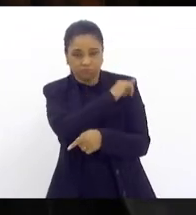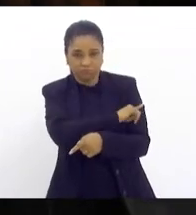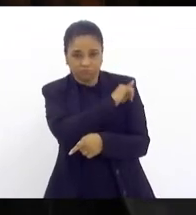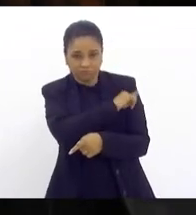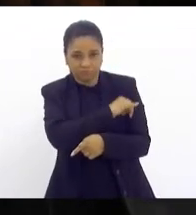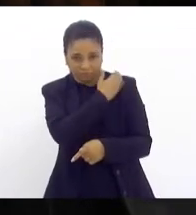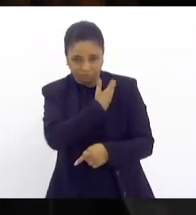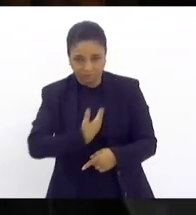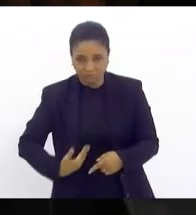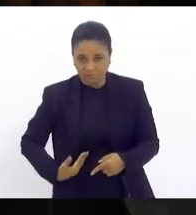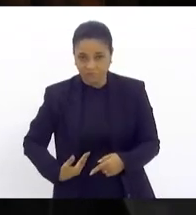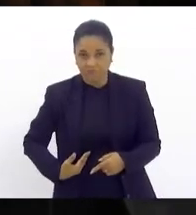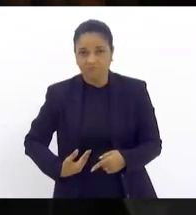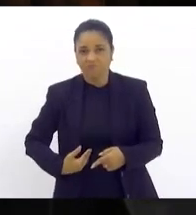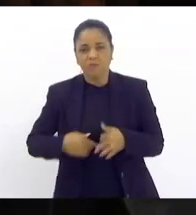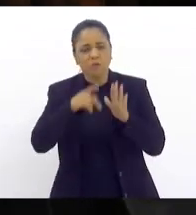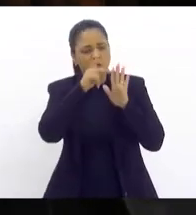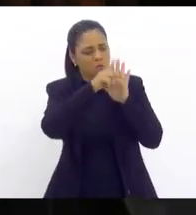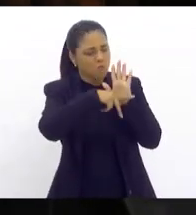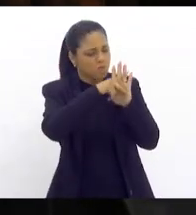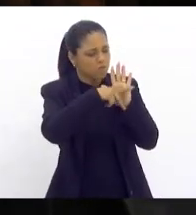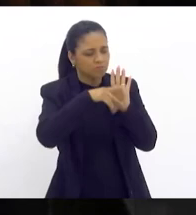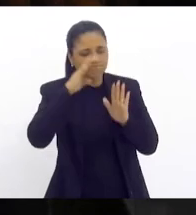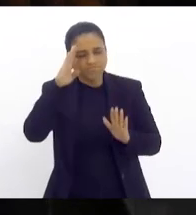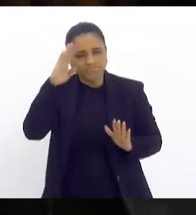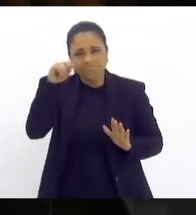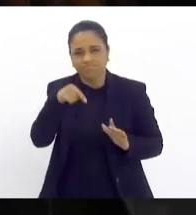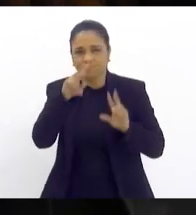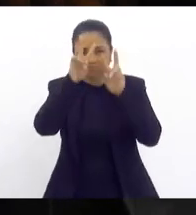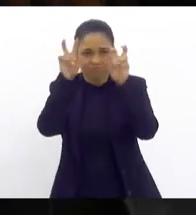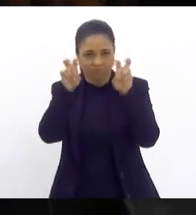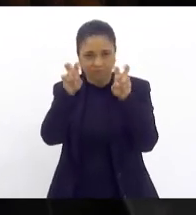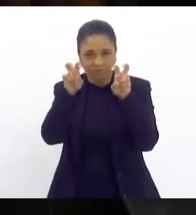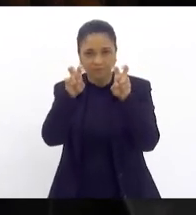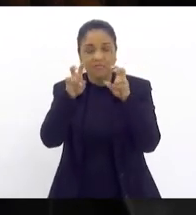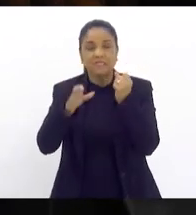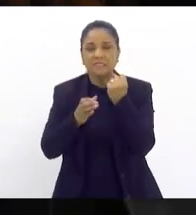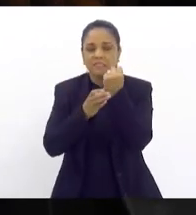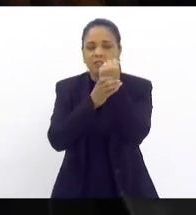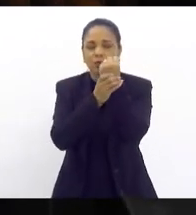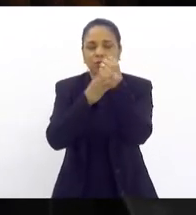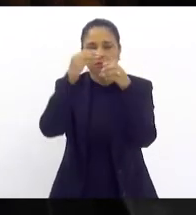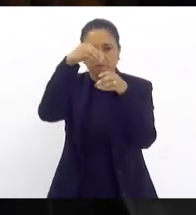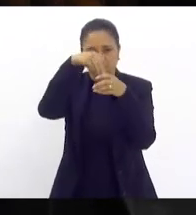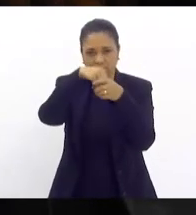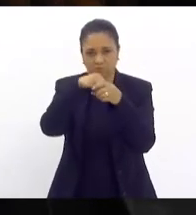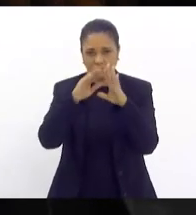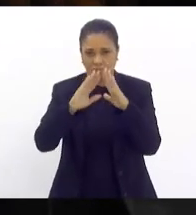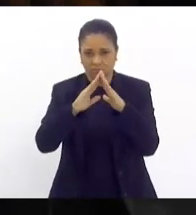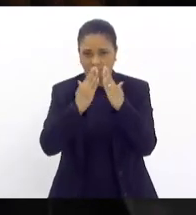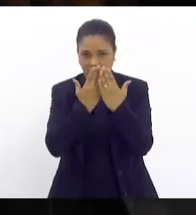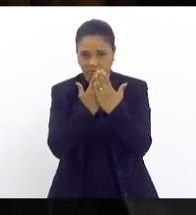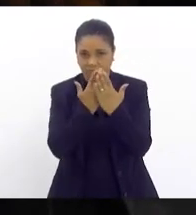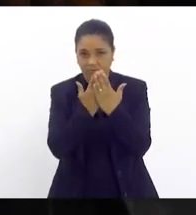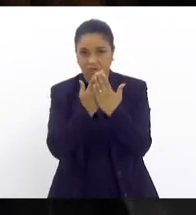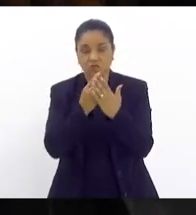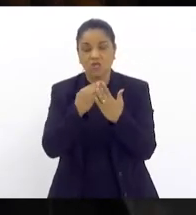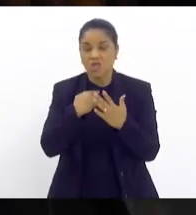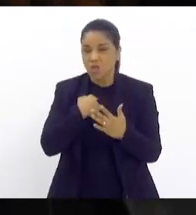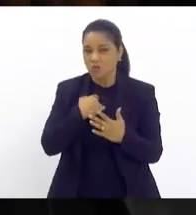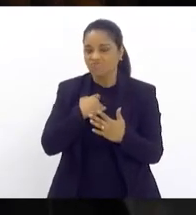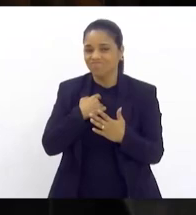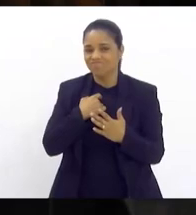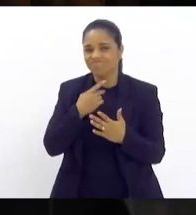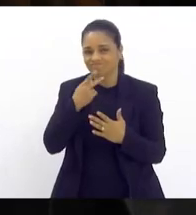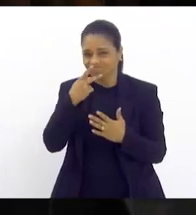trata de um tema fundamental que é a segurança nas escolas eu confesso que eu tenho dúvidas sobre